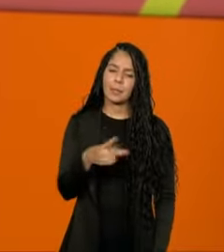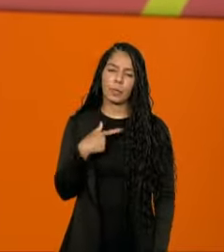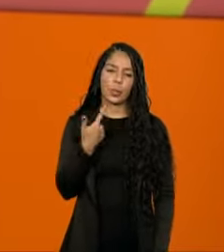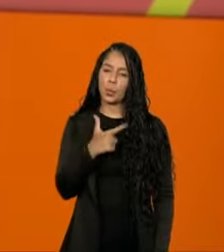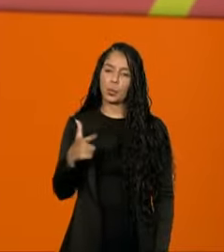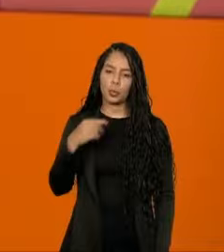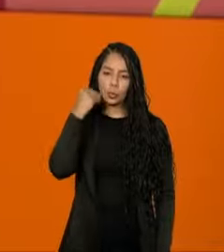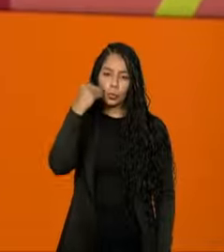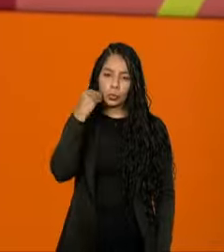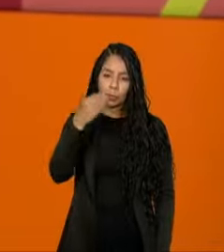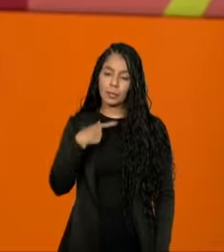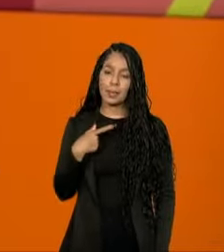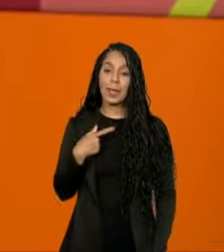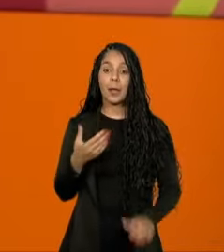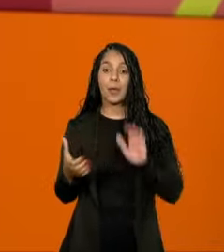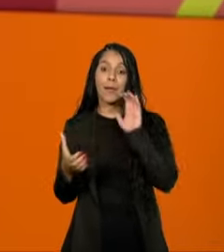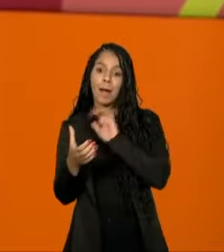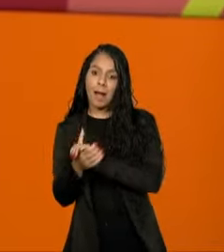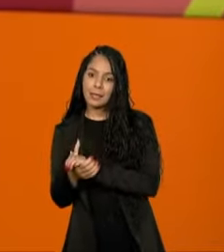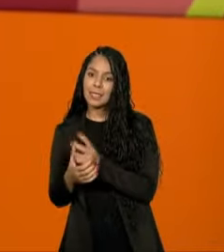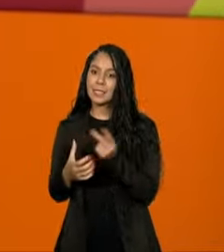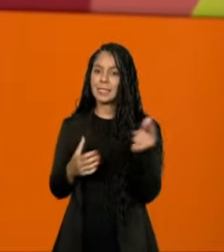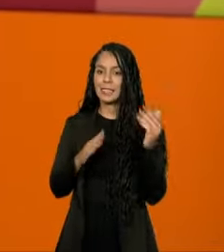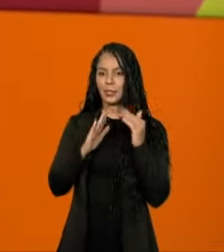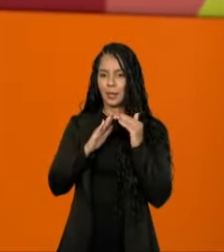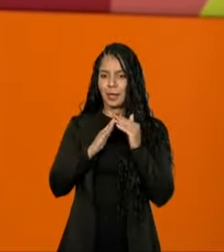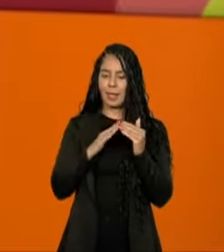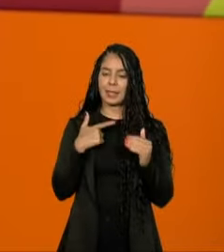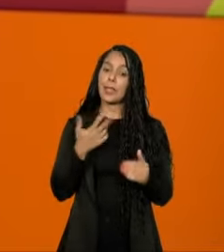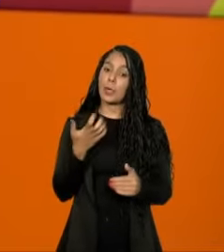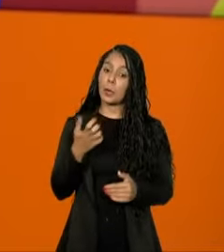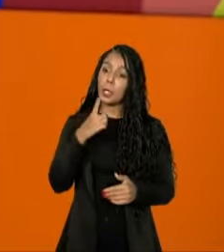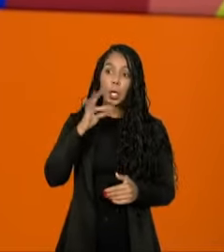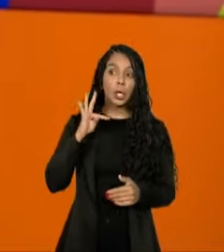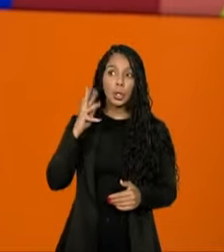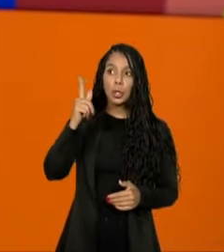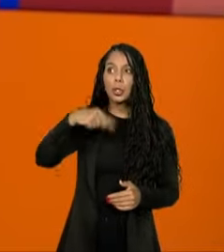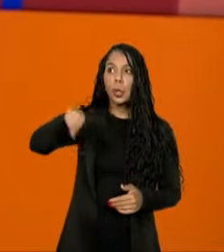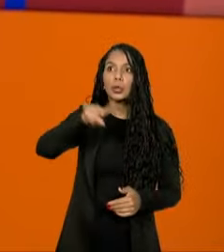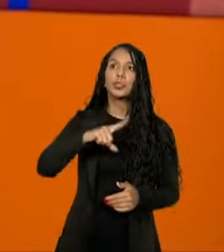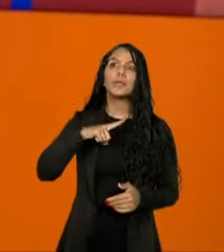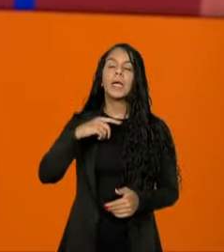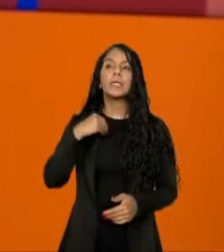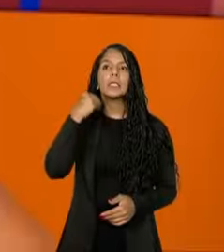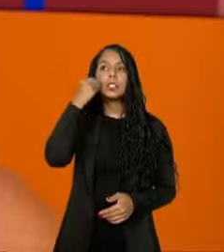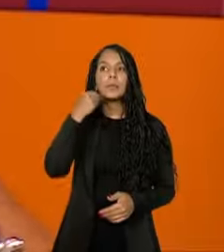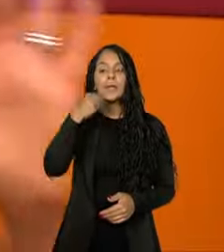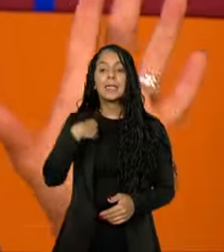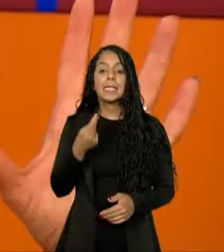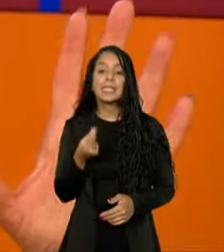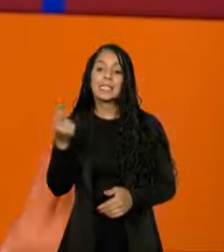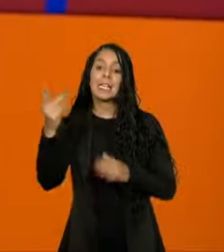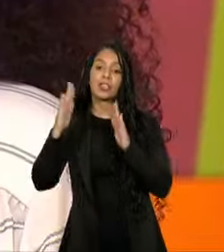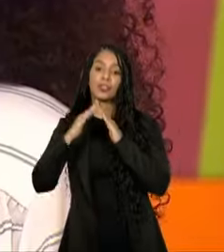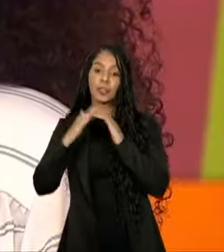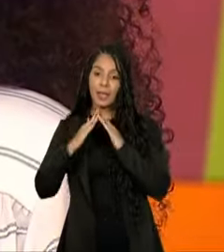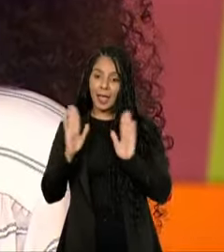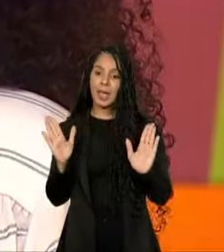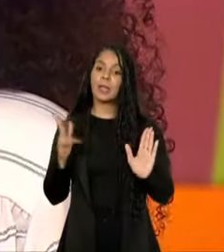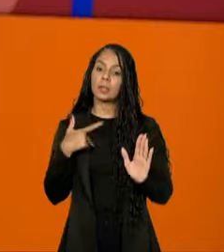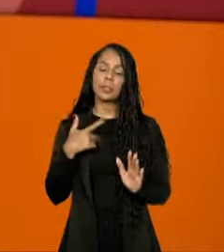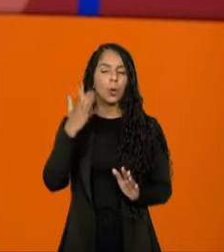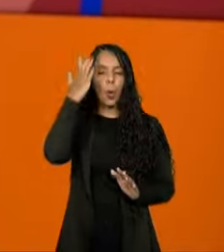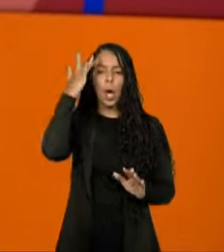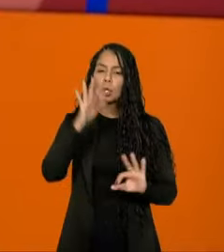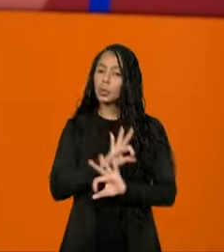essa experiência. Eu saí de casa quando eu casei. E eu queria muito que eles todos tivessem. Eu acho fundamental, assim, agora que eu já me recuperei, eu